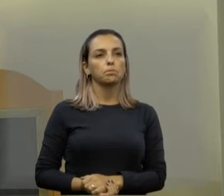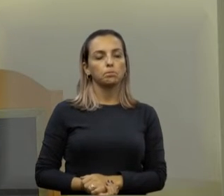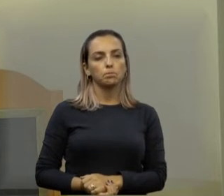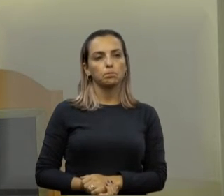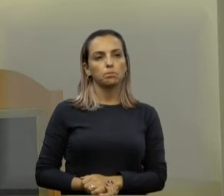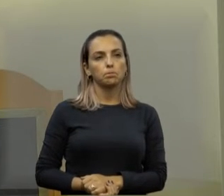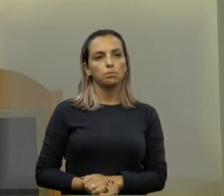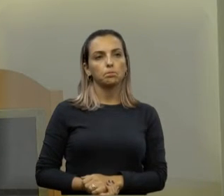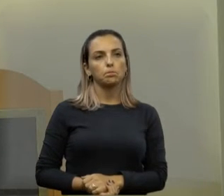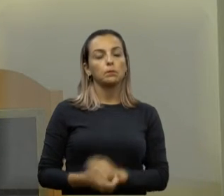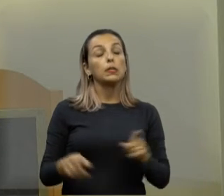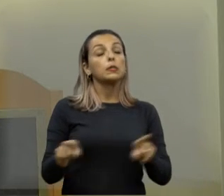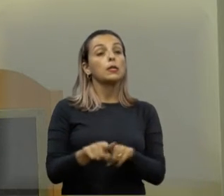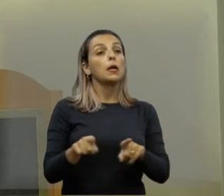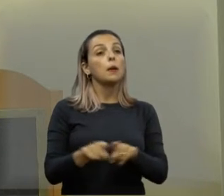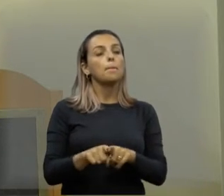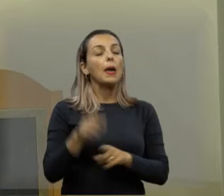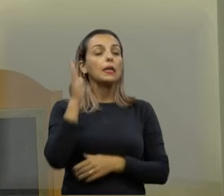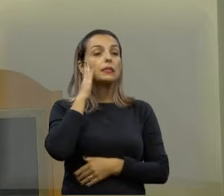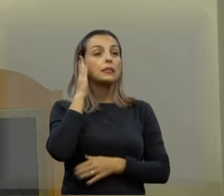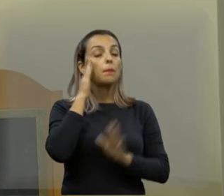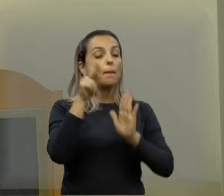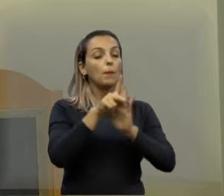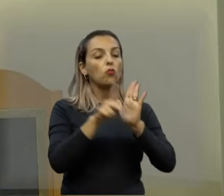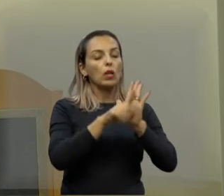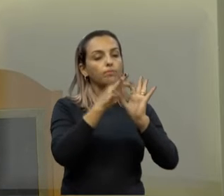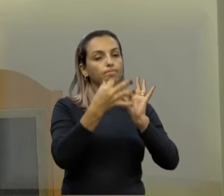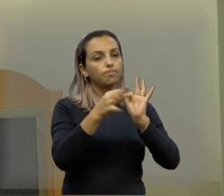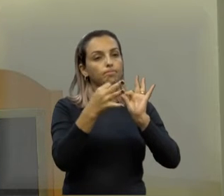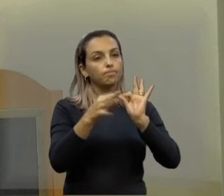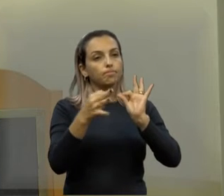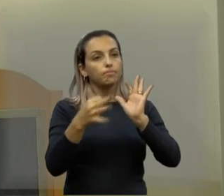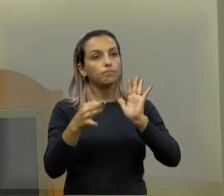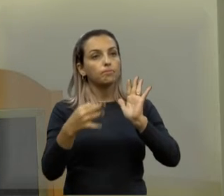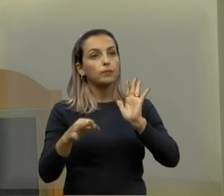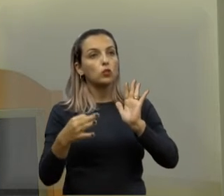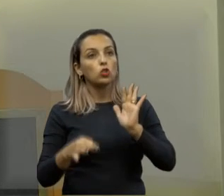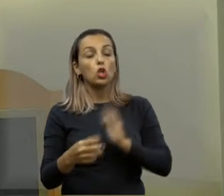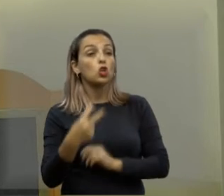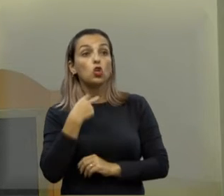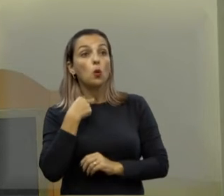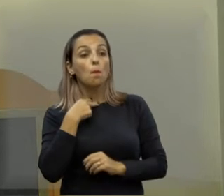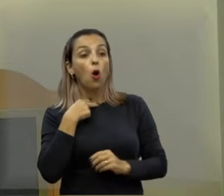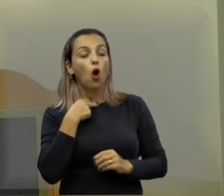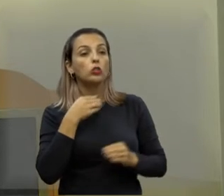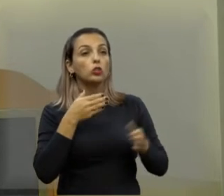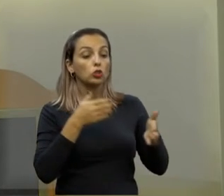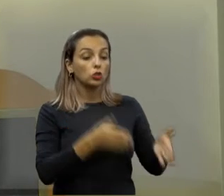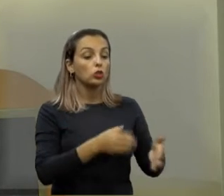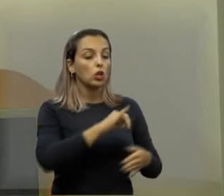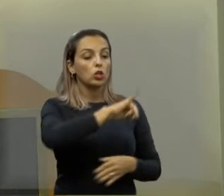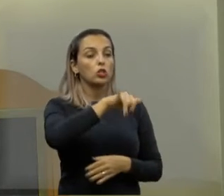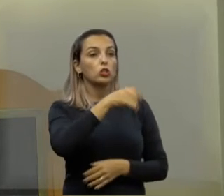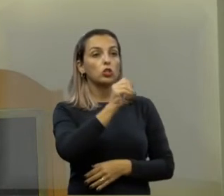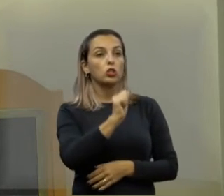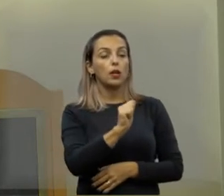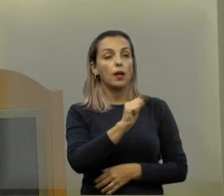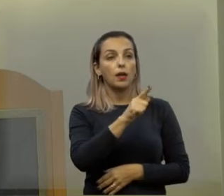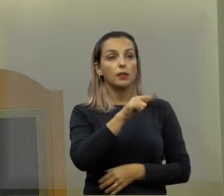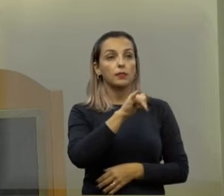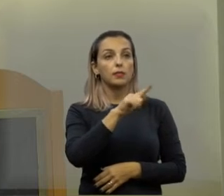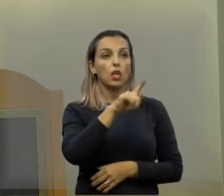mais precisamente conhecer mais detalhes esse projeto também não podemos transformar gente jazigos e instrumento comercial